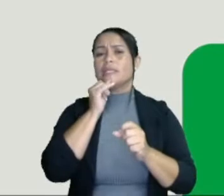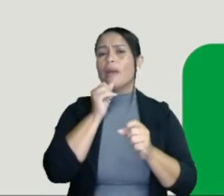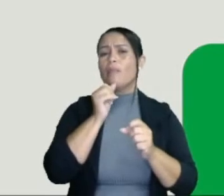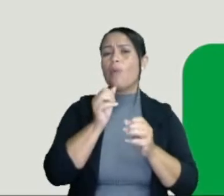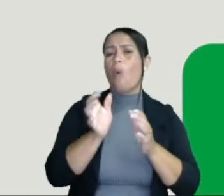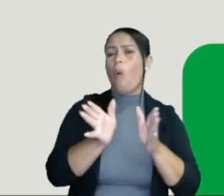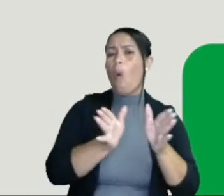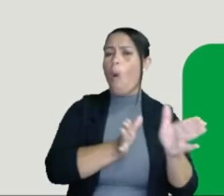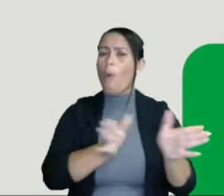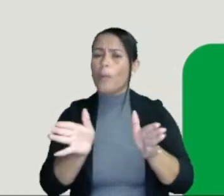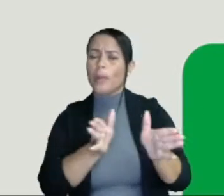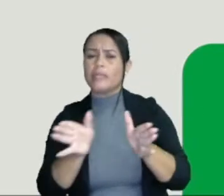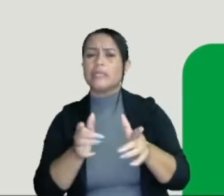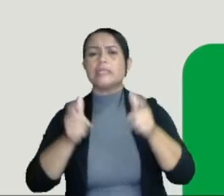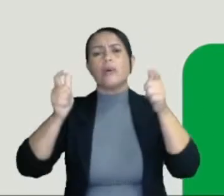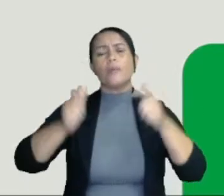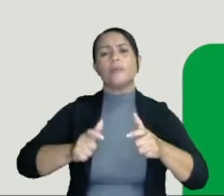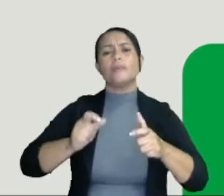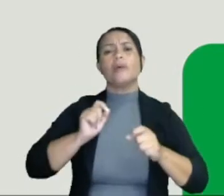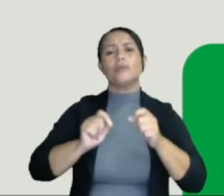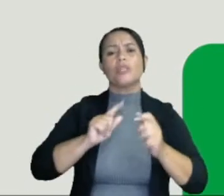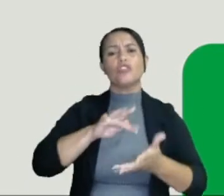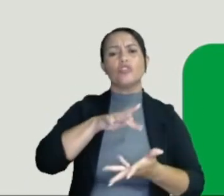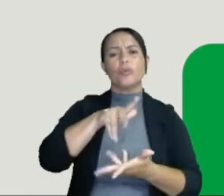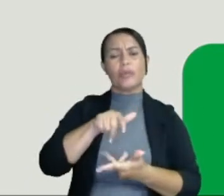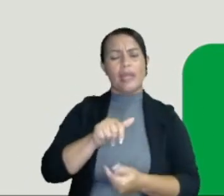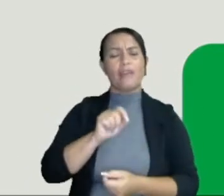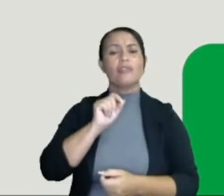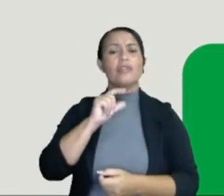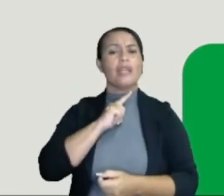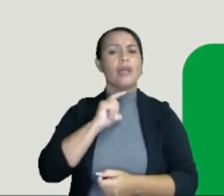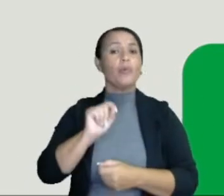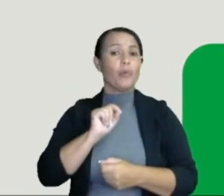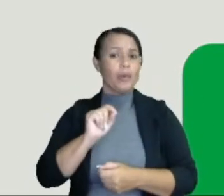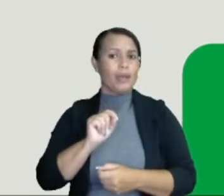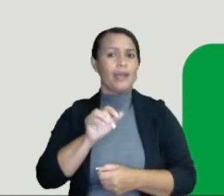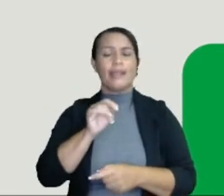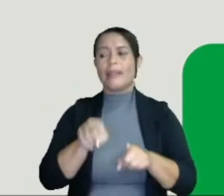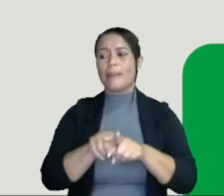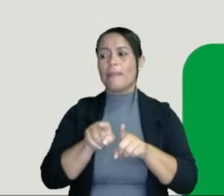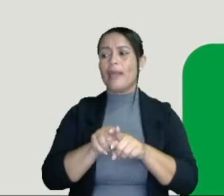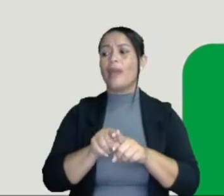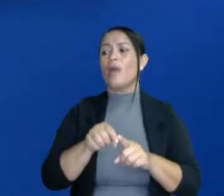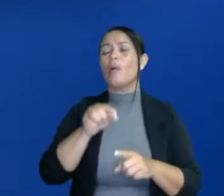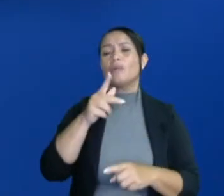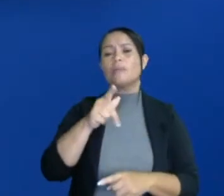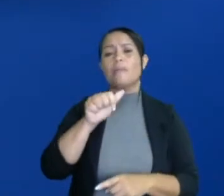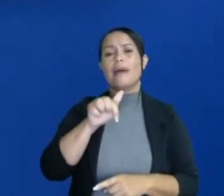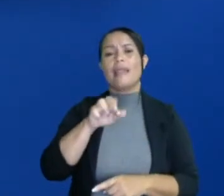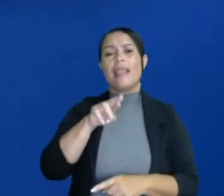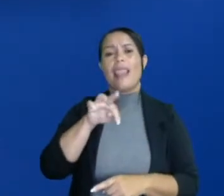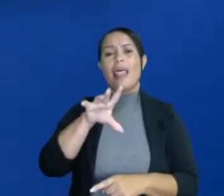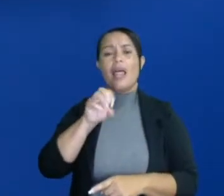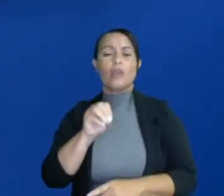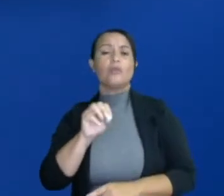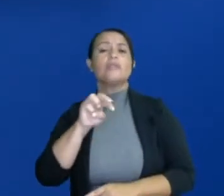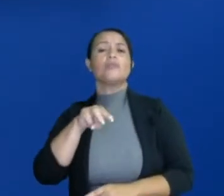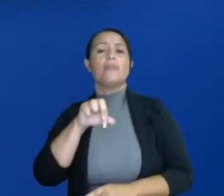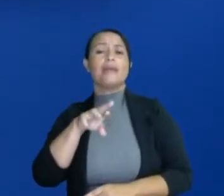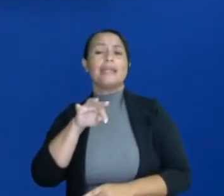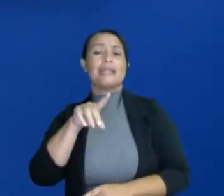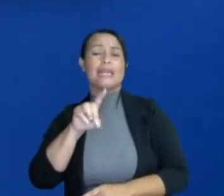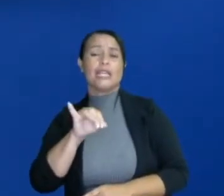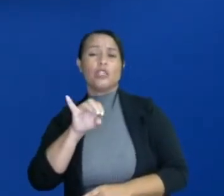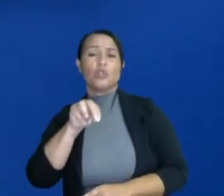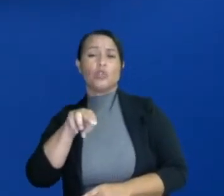e posição em relação ao espaço geográfico mundial, a gente tem a questão dos paralelos e os meridianos, que consistem basicamente em linhas